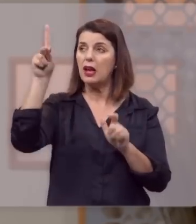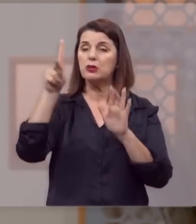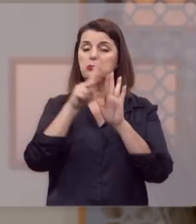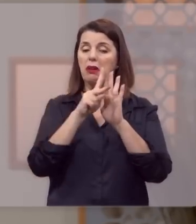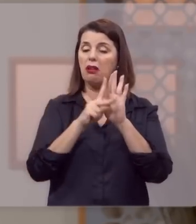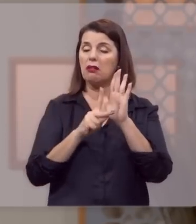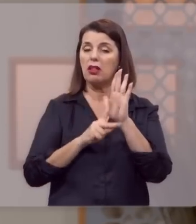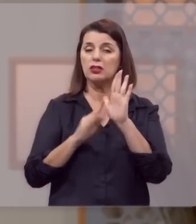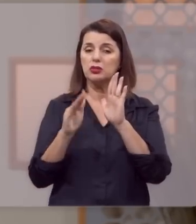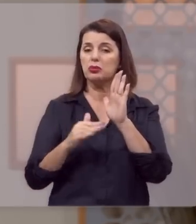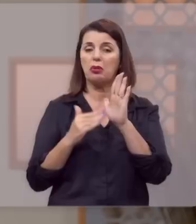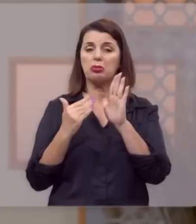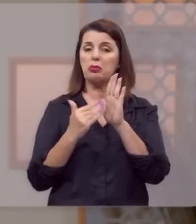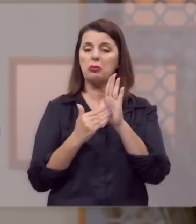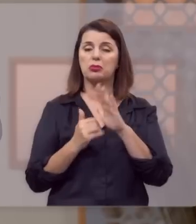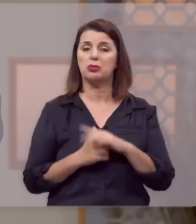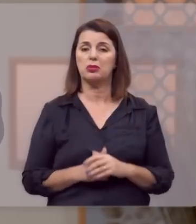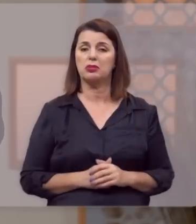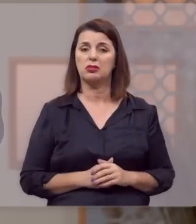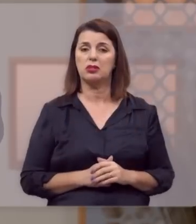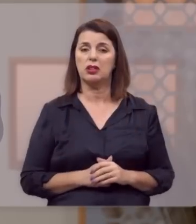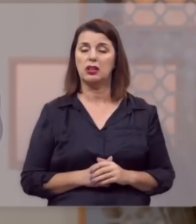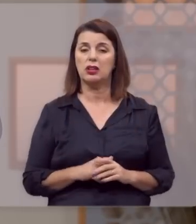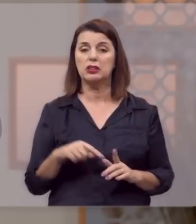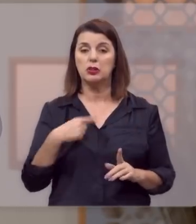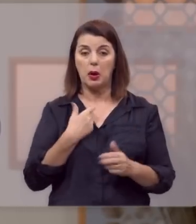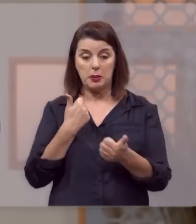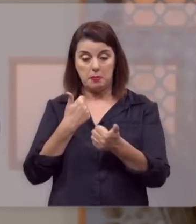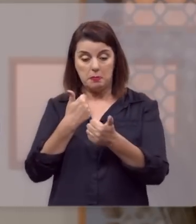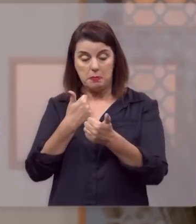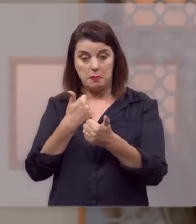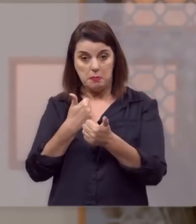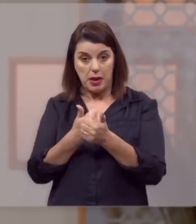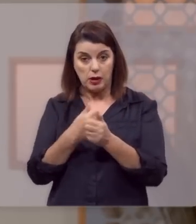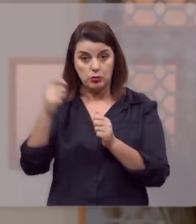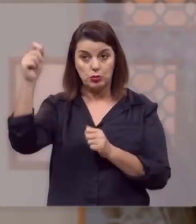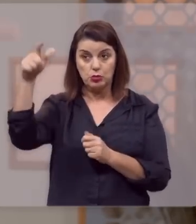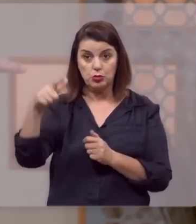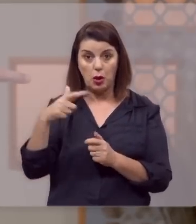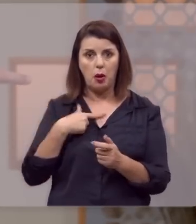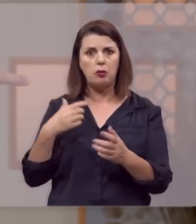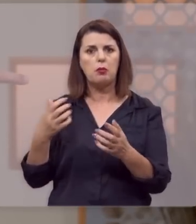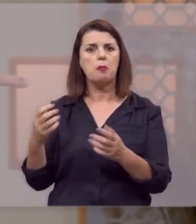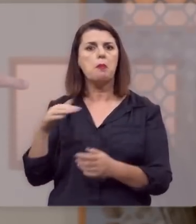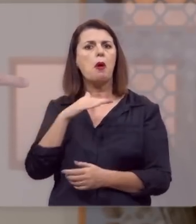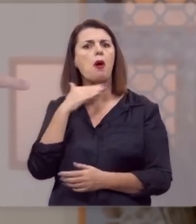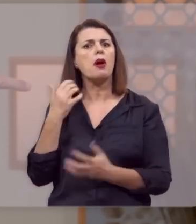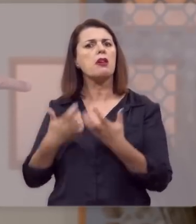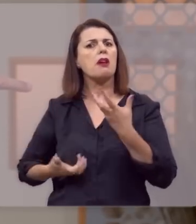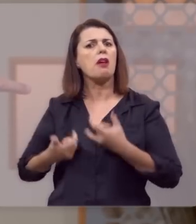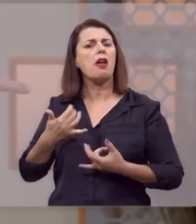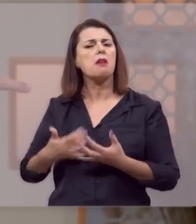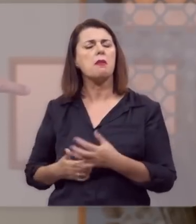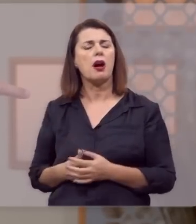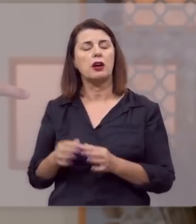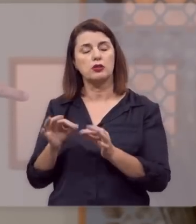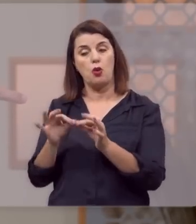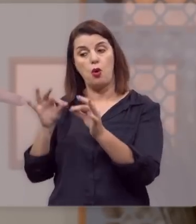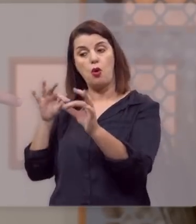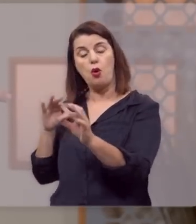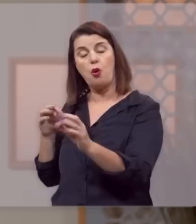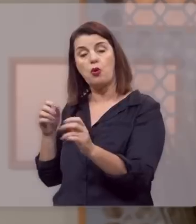planejado. Se nós estivéssemos mais perto do Sol, morreríamos queimados. Se nós estivéssemos mais longe do Sol,